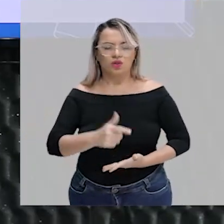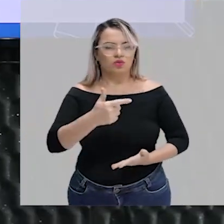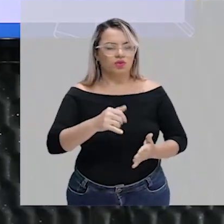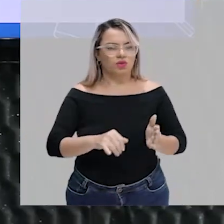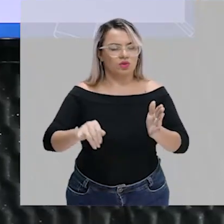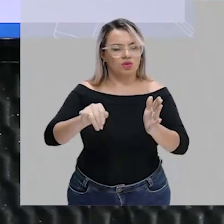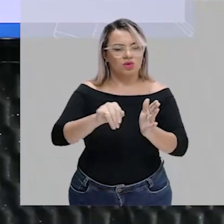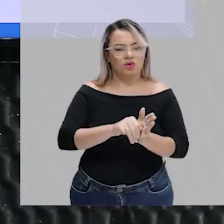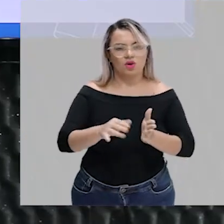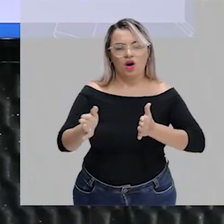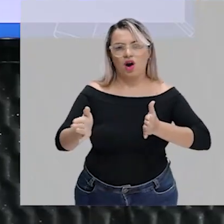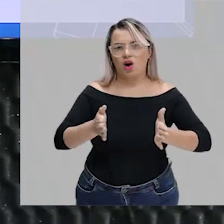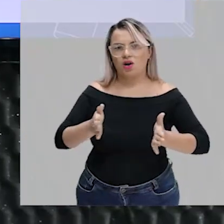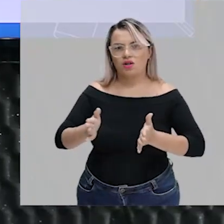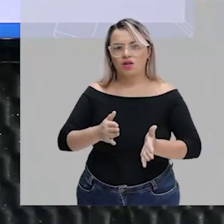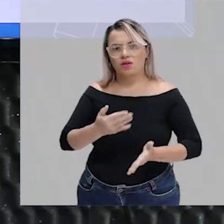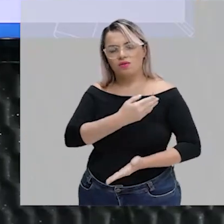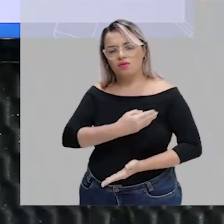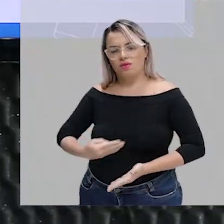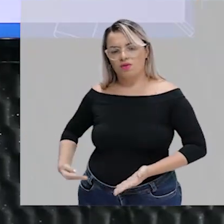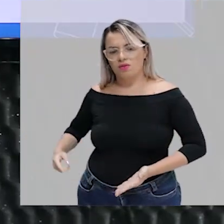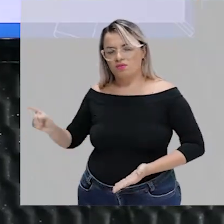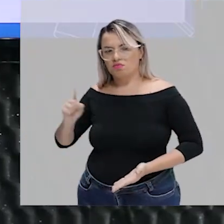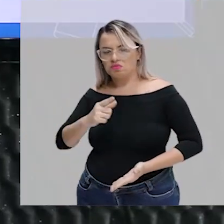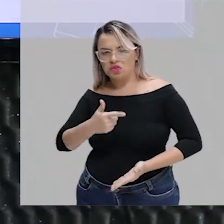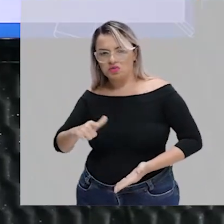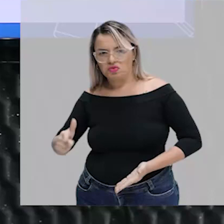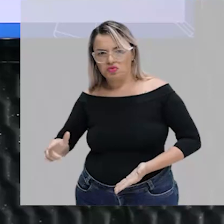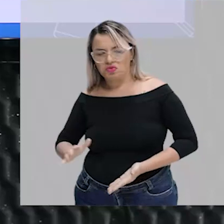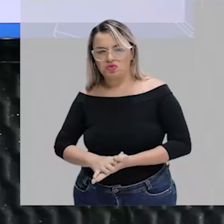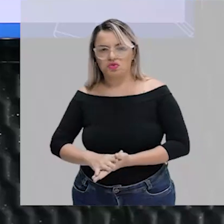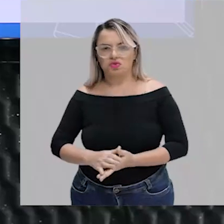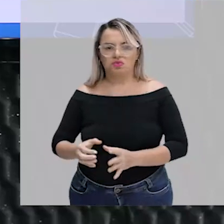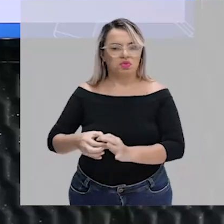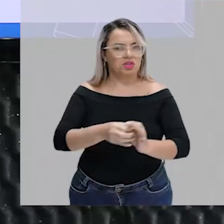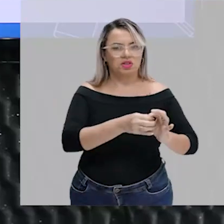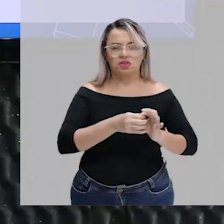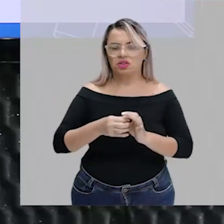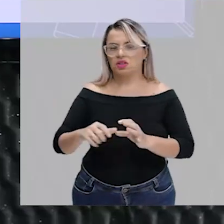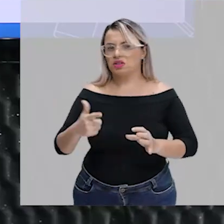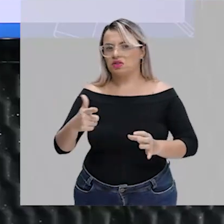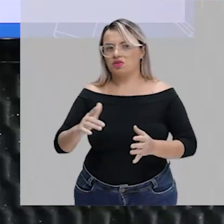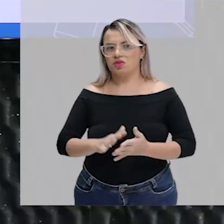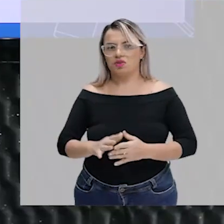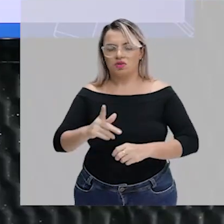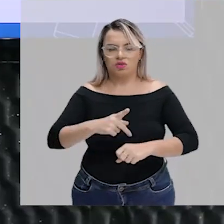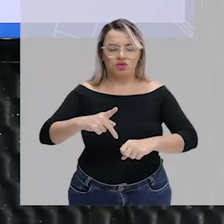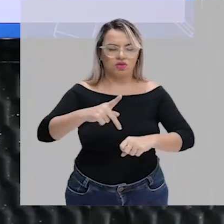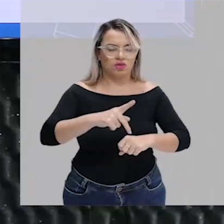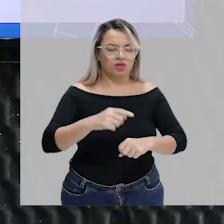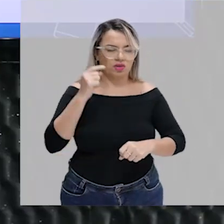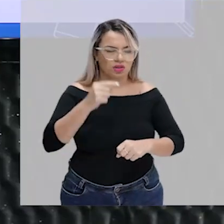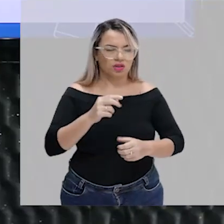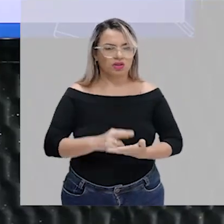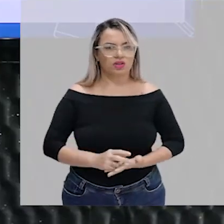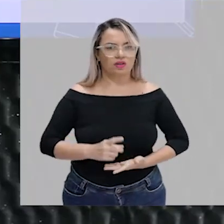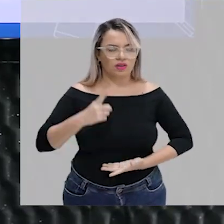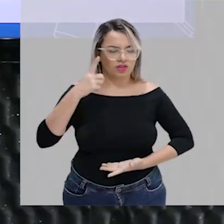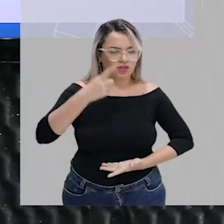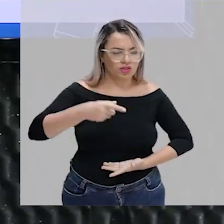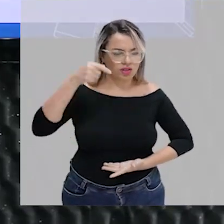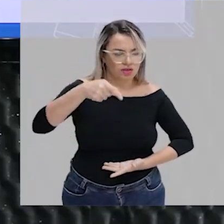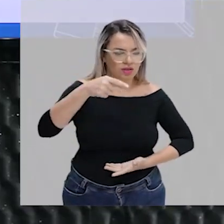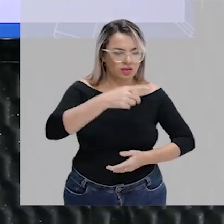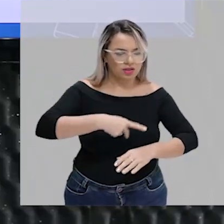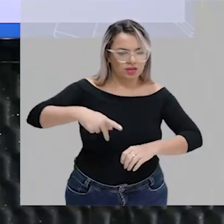uma identificação desses núcleos privados no Brasil com o Estado brasileiro, com a ordem pública estabelecida no país. Então